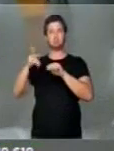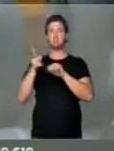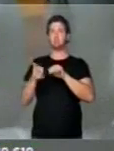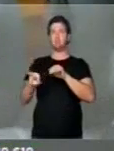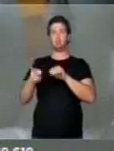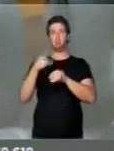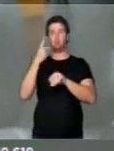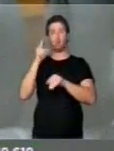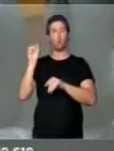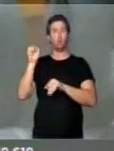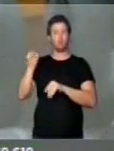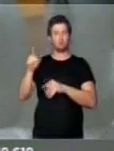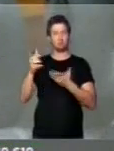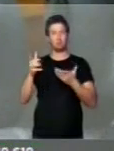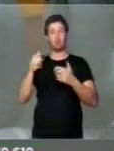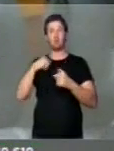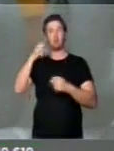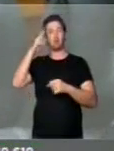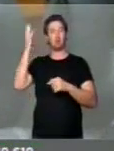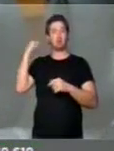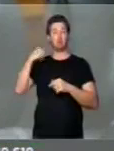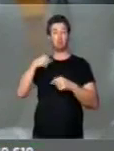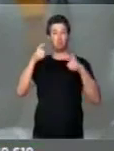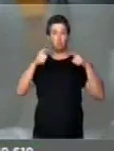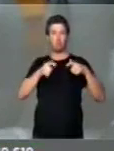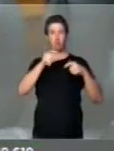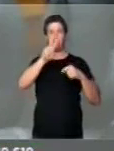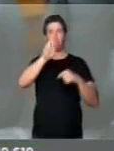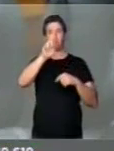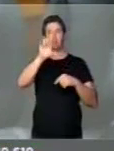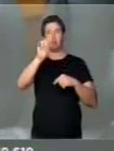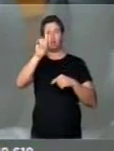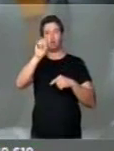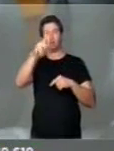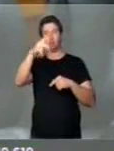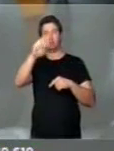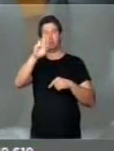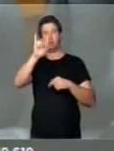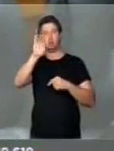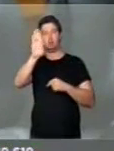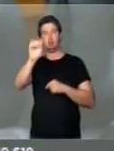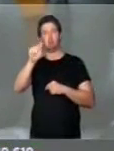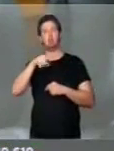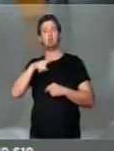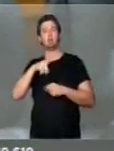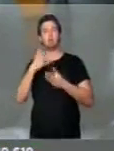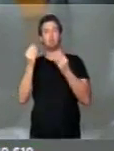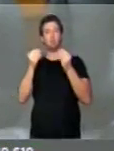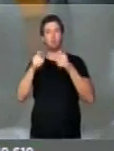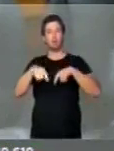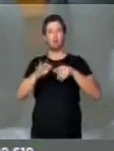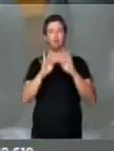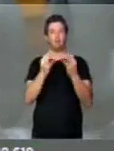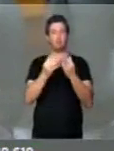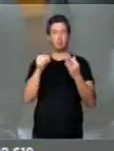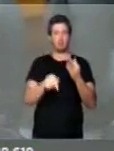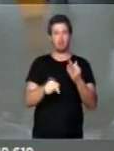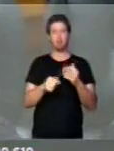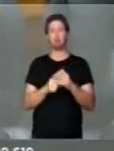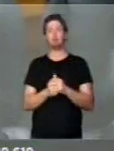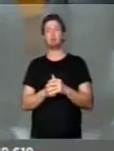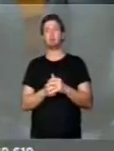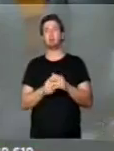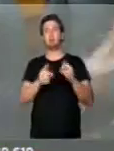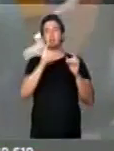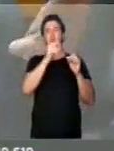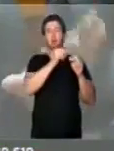palavras. Ao ouvir suas palavras, me lembrava também da minha região do Vale do Paraíba, que tem ali também a agricultura familiar, que vai desde as